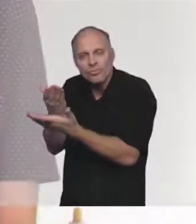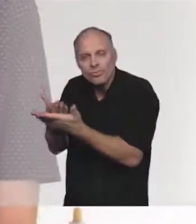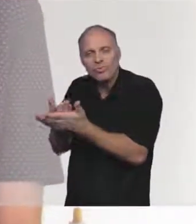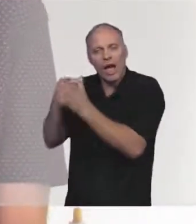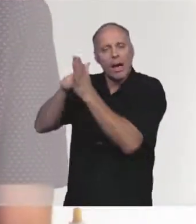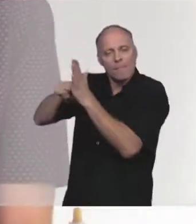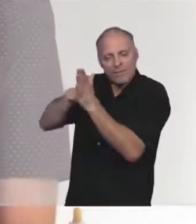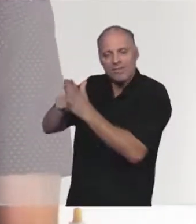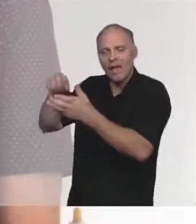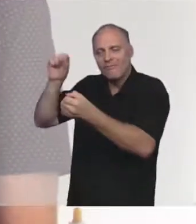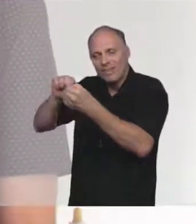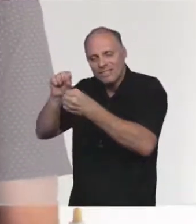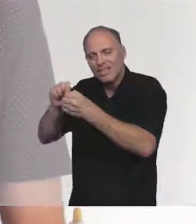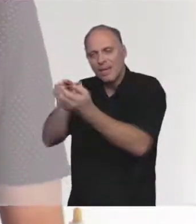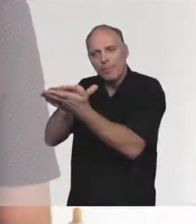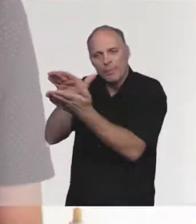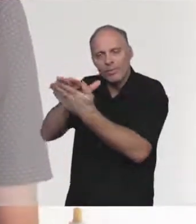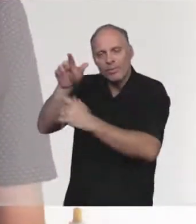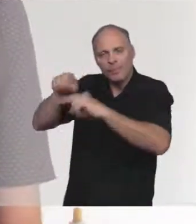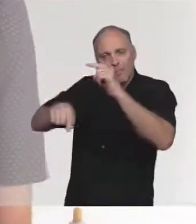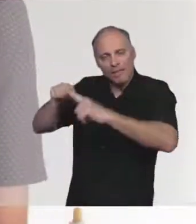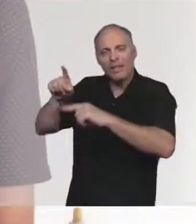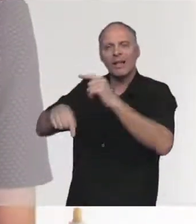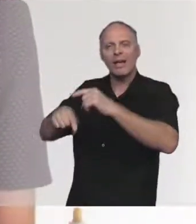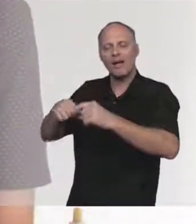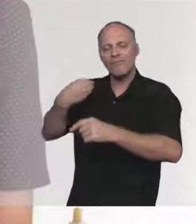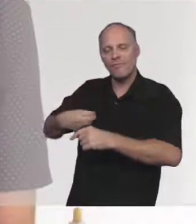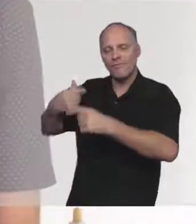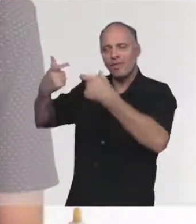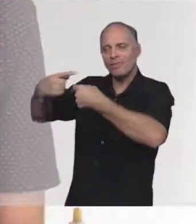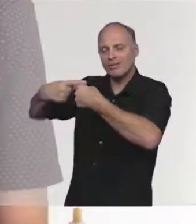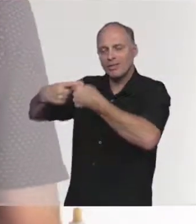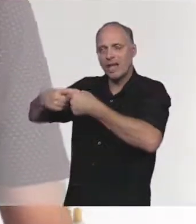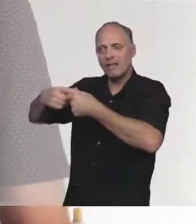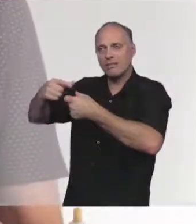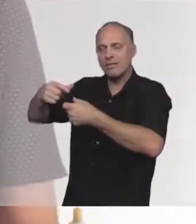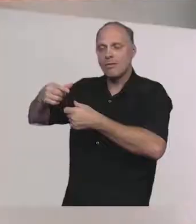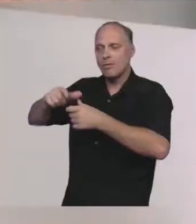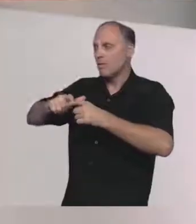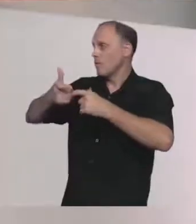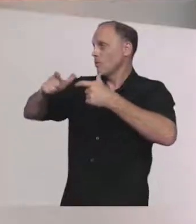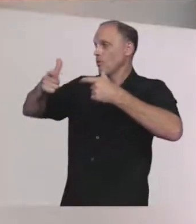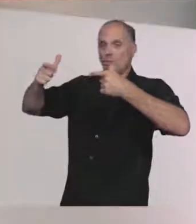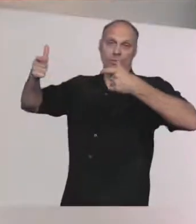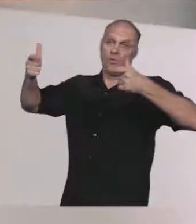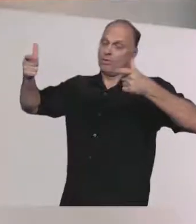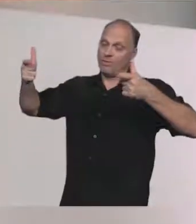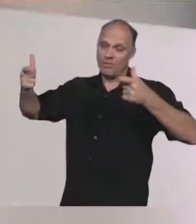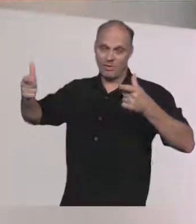estudar, produzir, viver numa megalópole. Então,